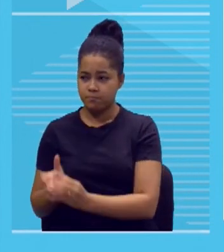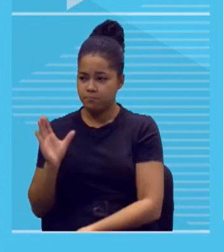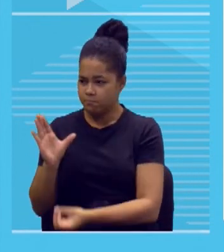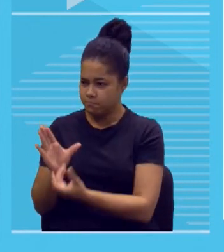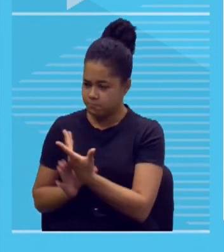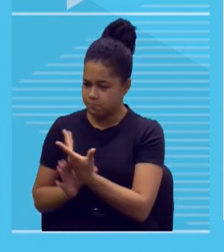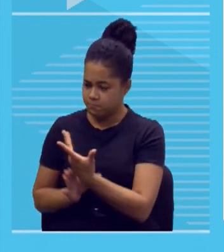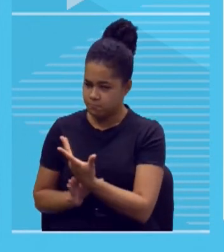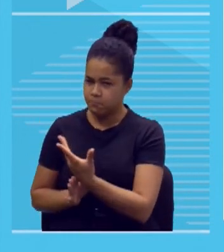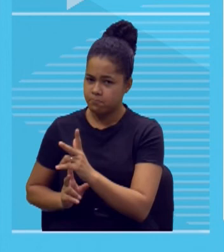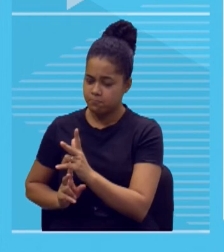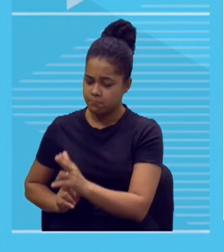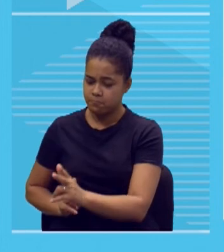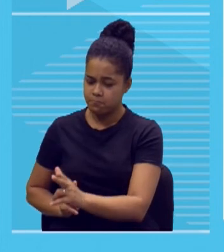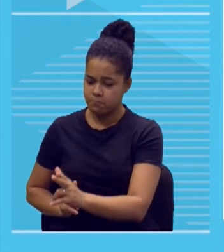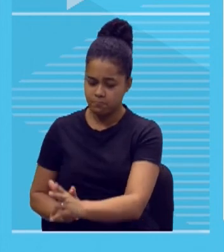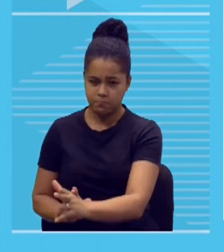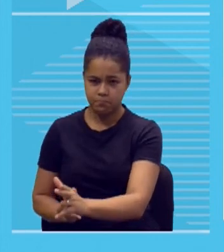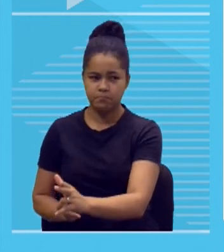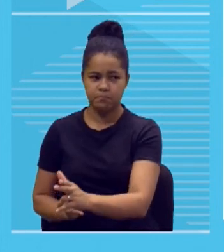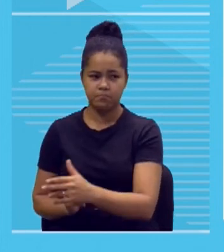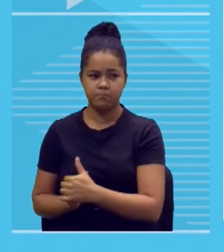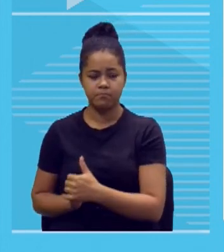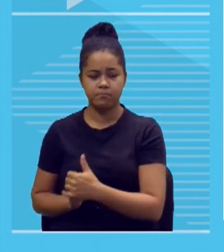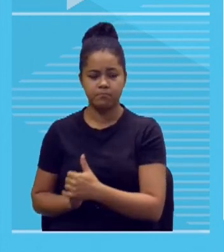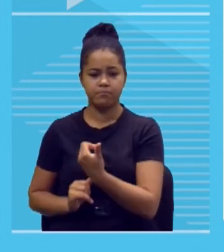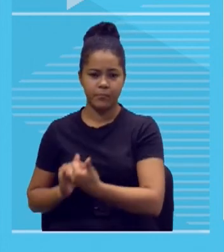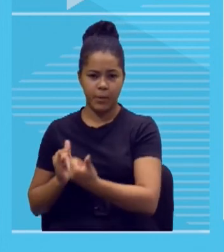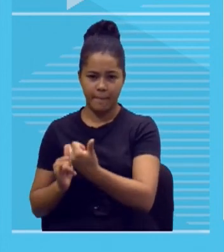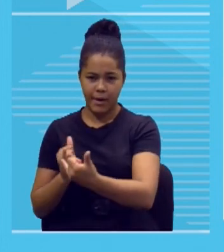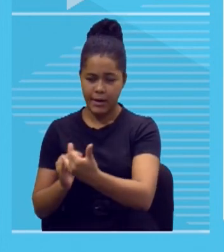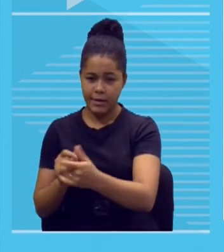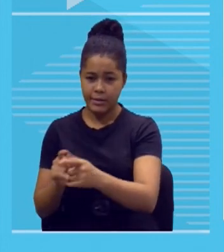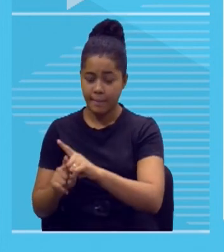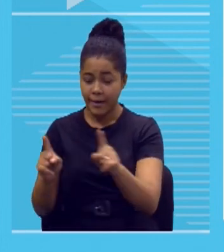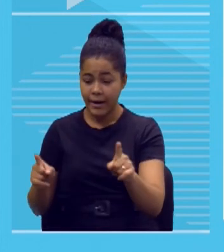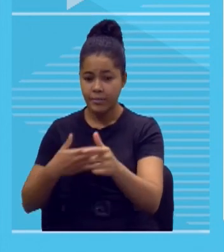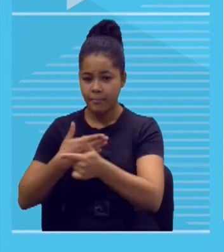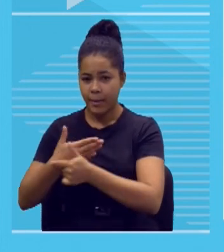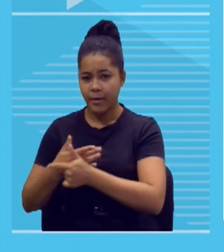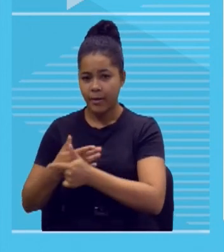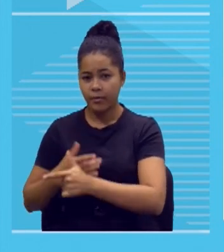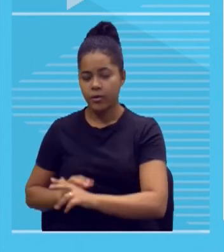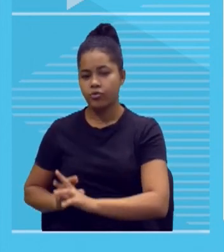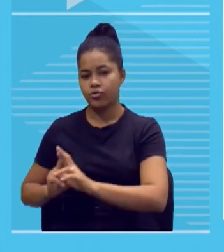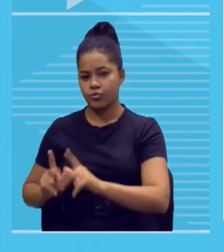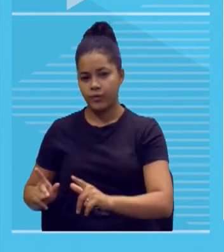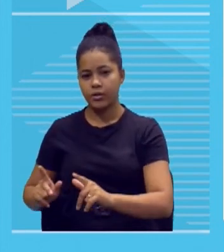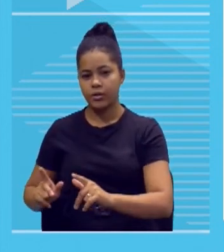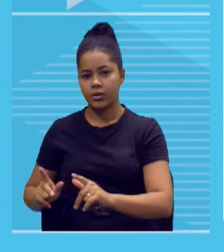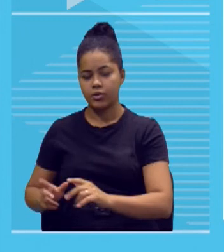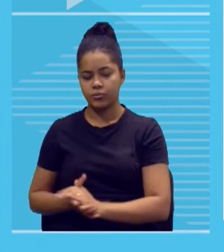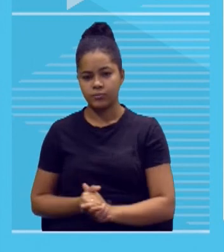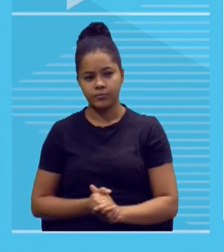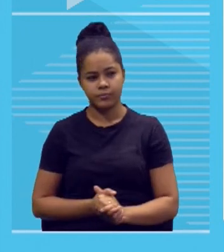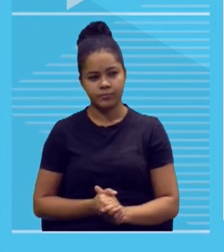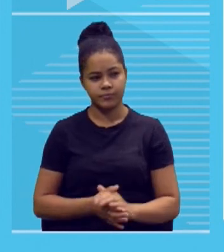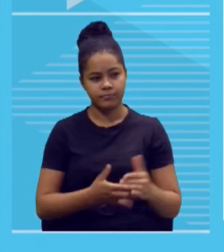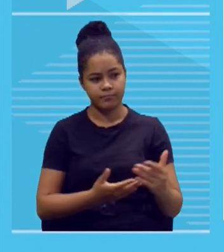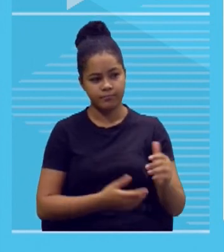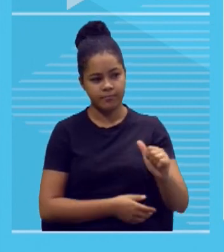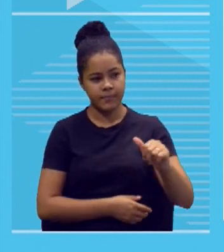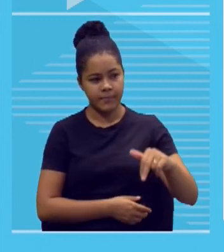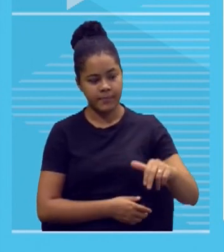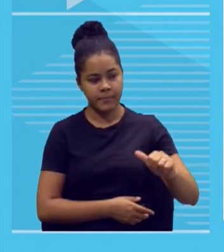área né E tem função diferente a e